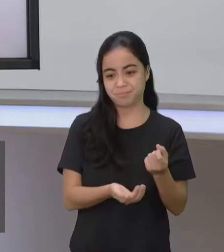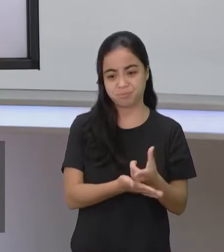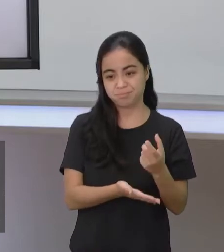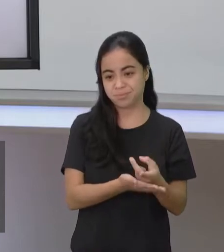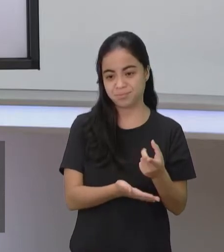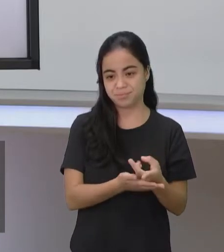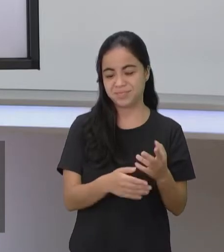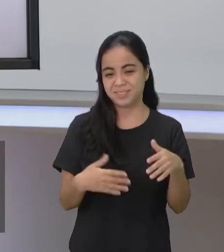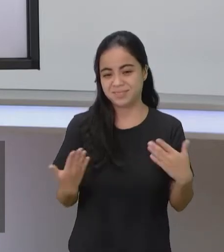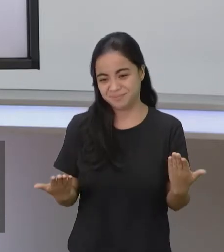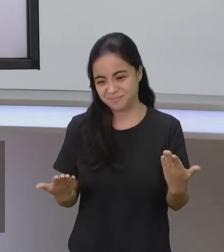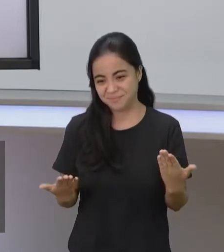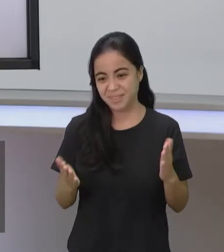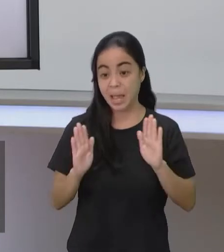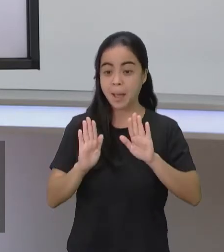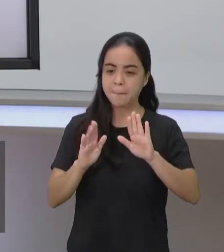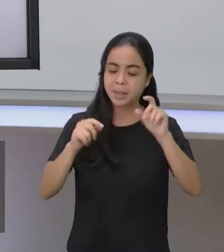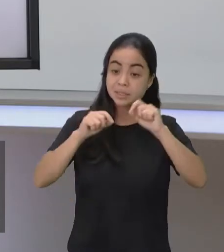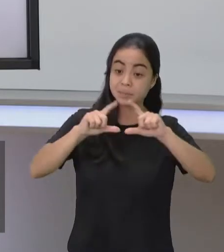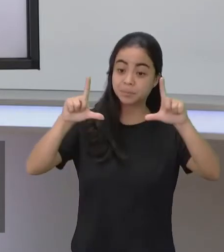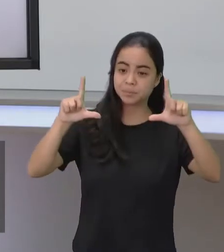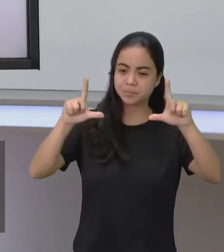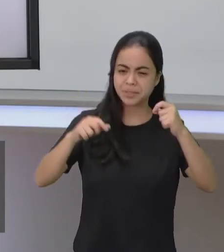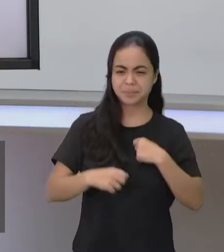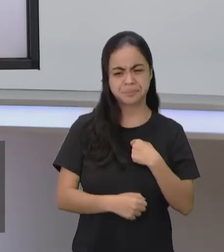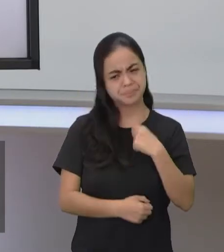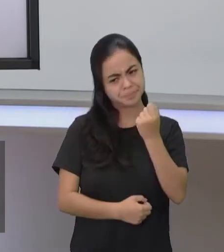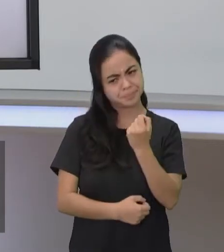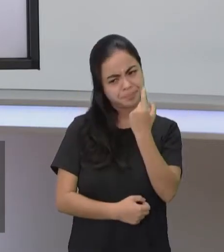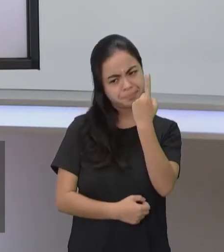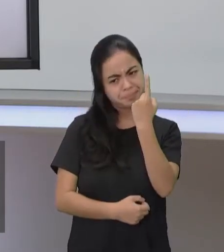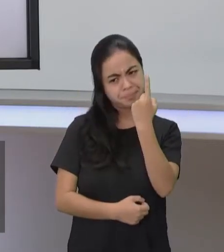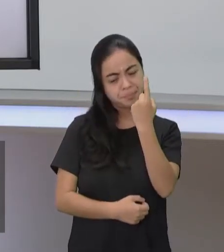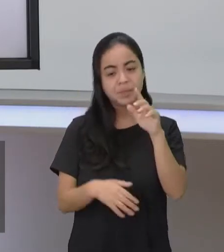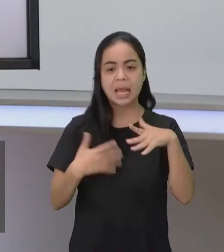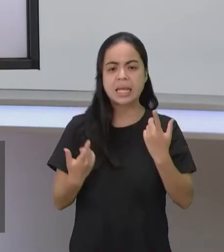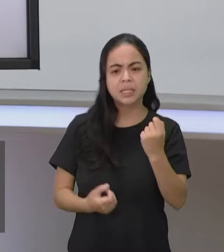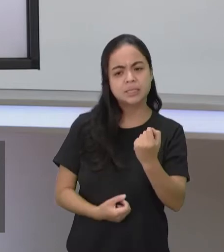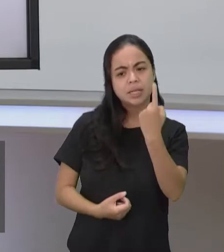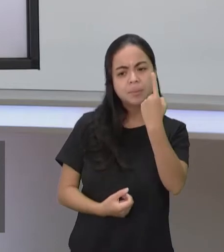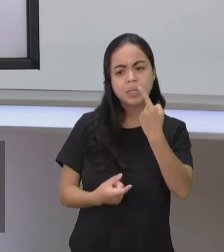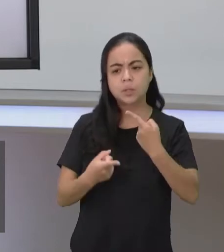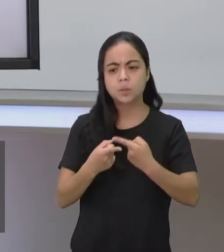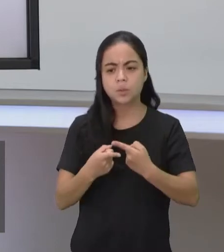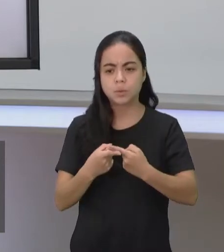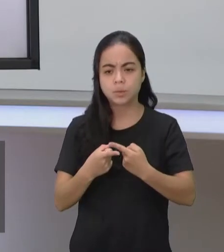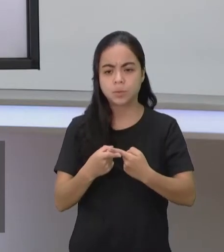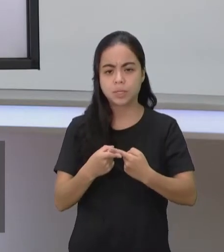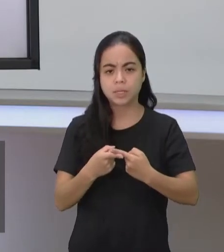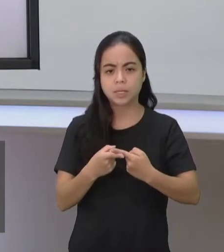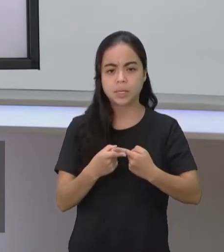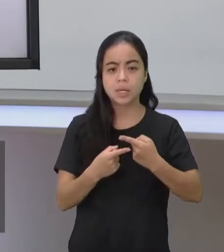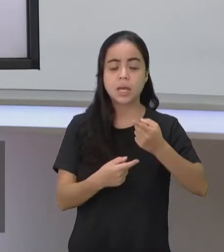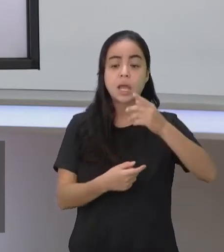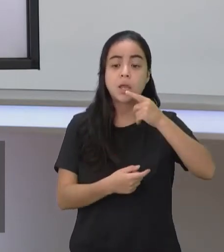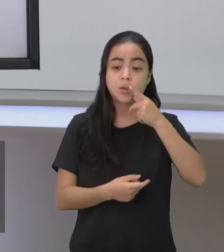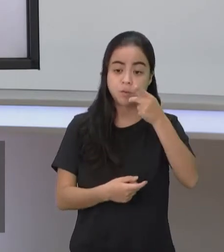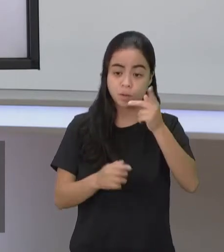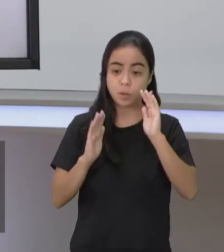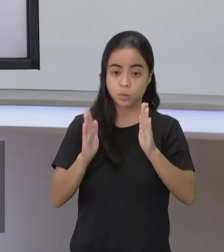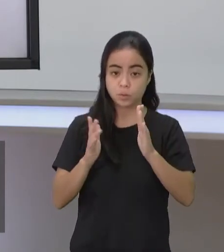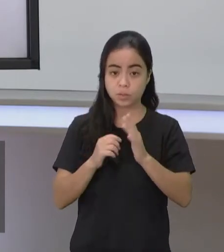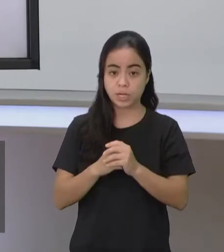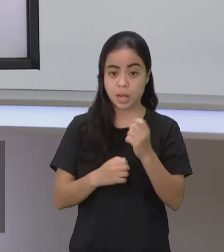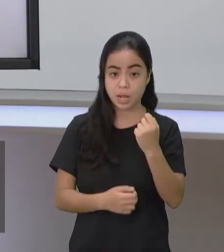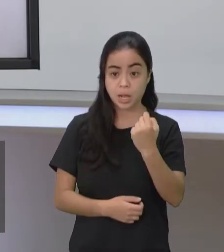Quando a gente olha essas imagens, elas dão uma sensação de estranhamento. E o que seria esse estranhamento? Que a gente já falou sobre isso lá na primeira série. A gente